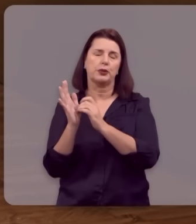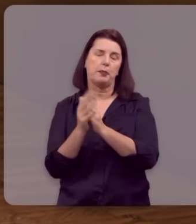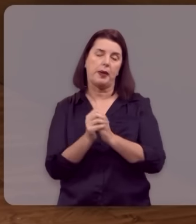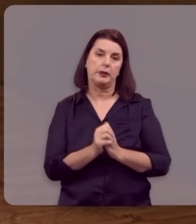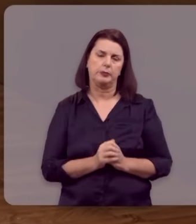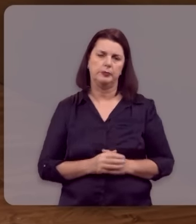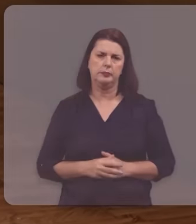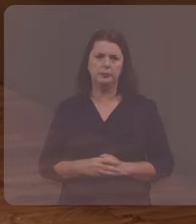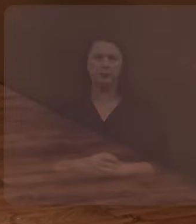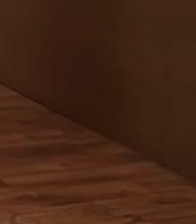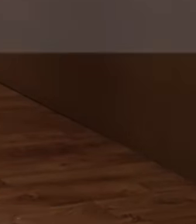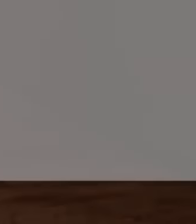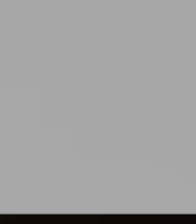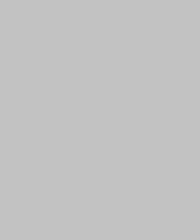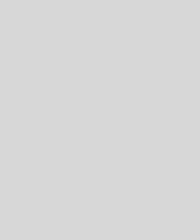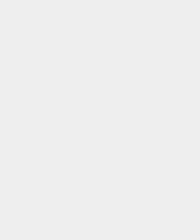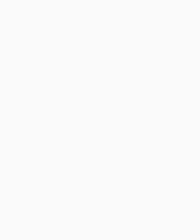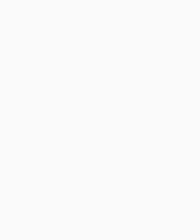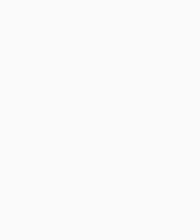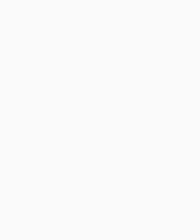Jesus. Amém.